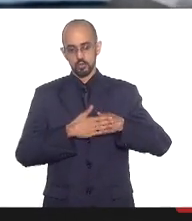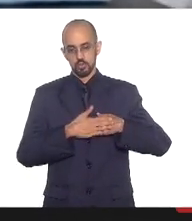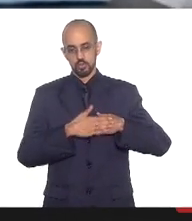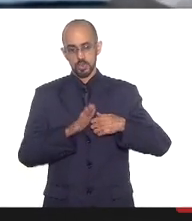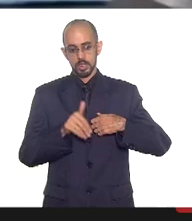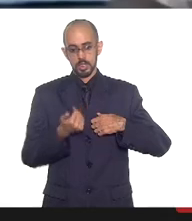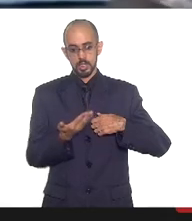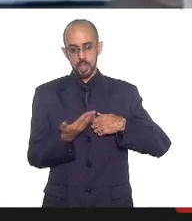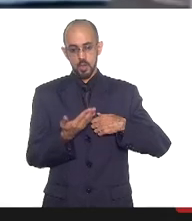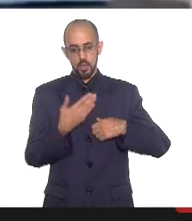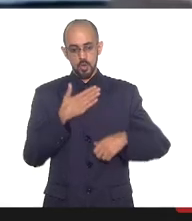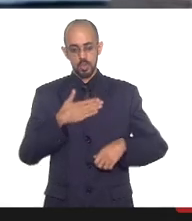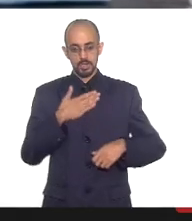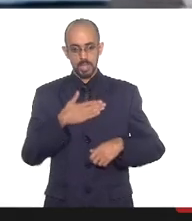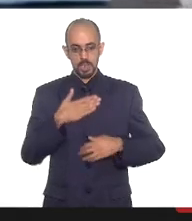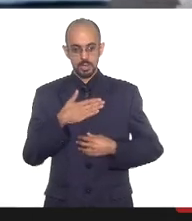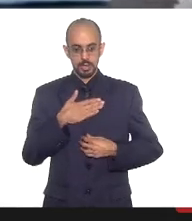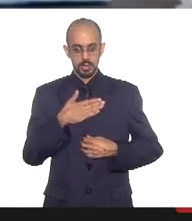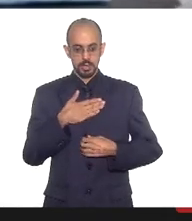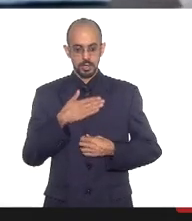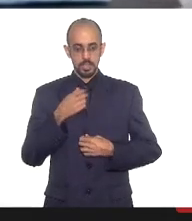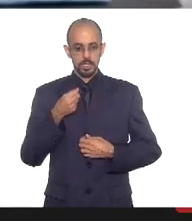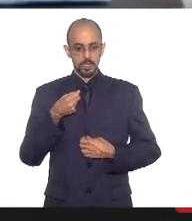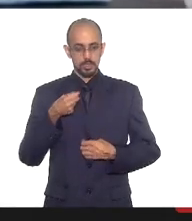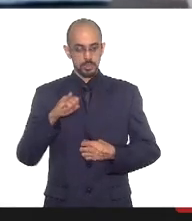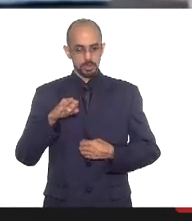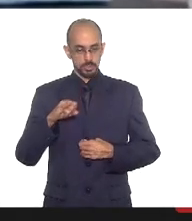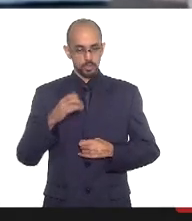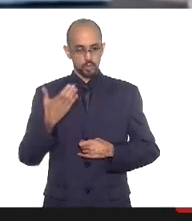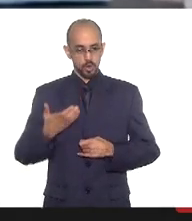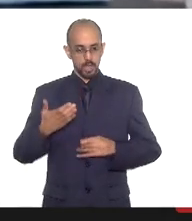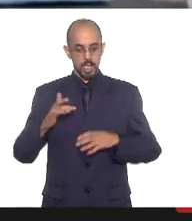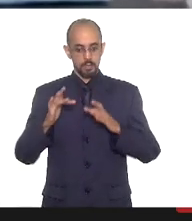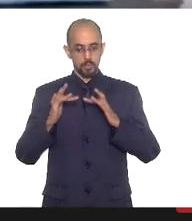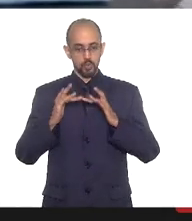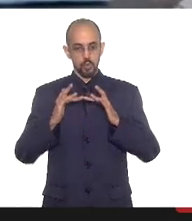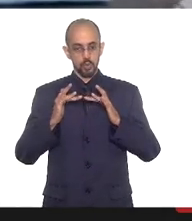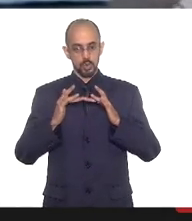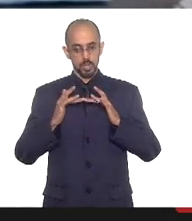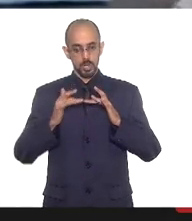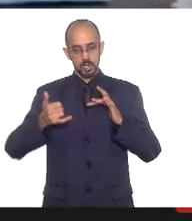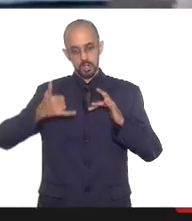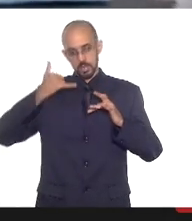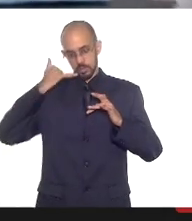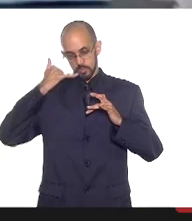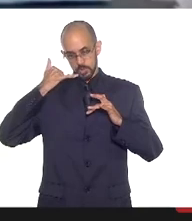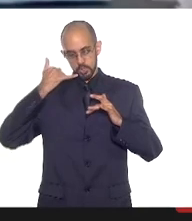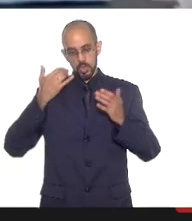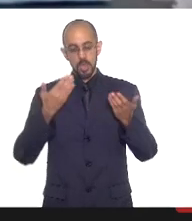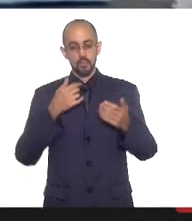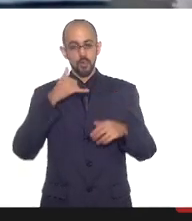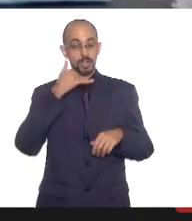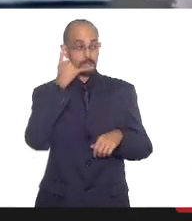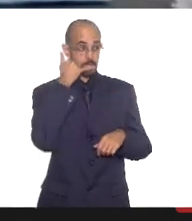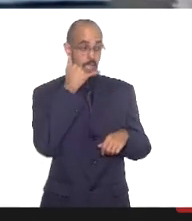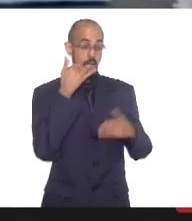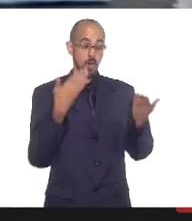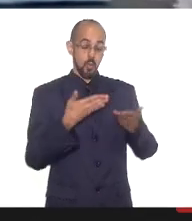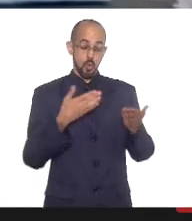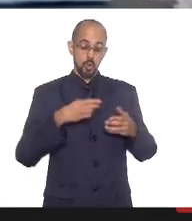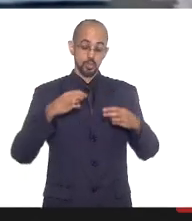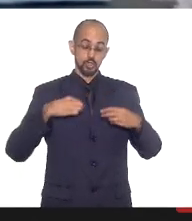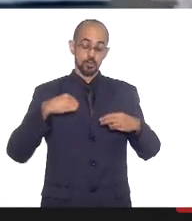gostaria assisto pudesse chegar ou depois do telefone posso passar eu vou entrar em contato hoje com o Ministério da Saúde o